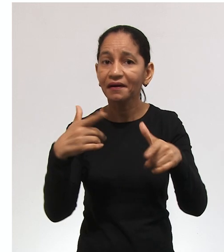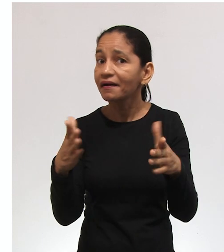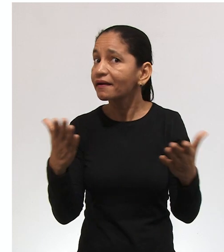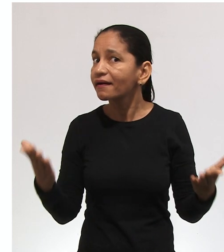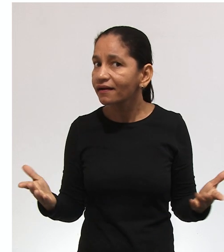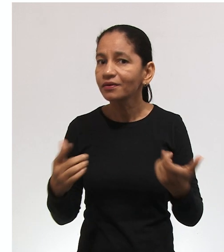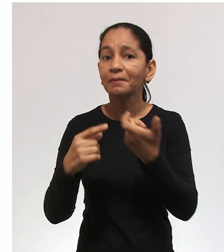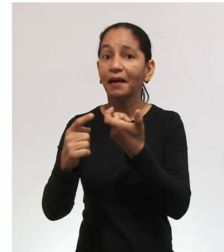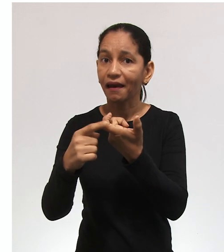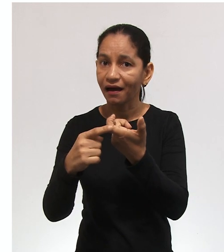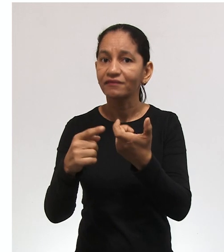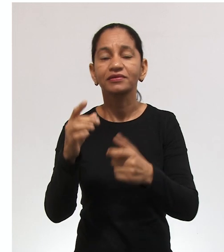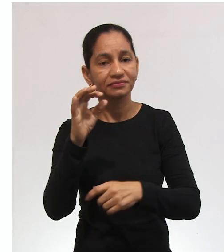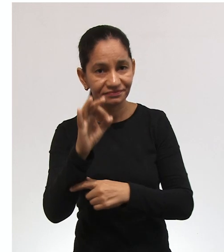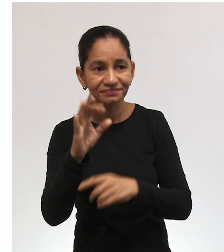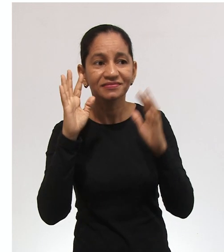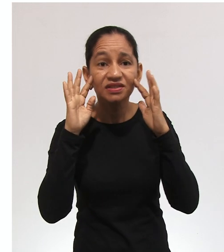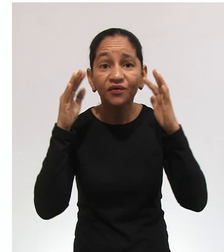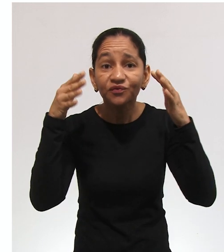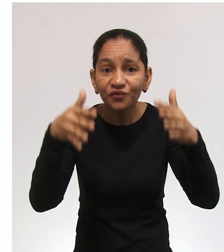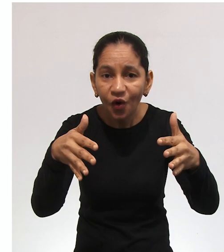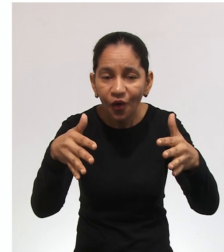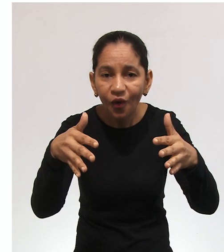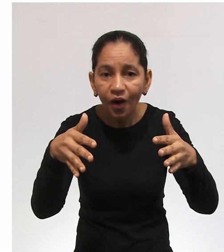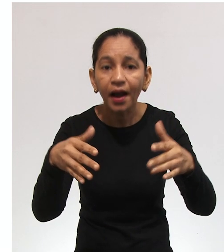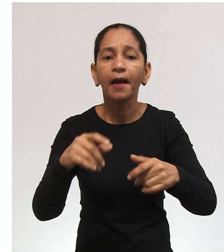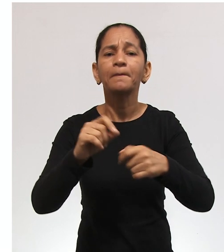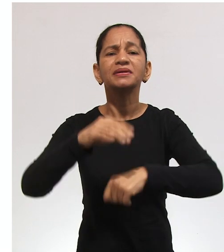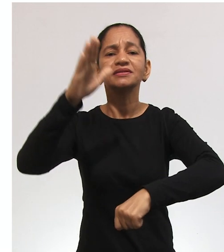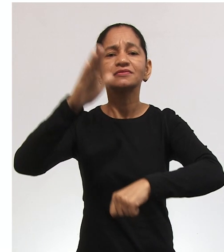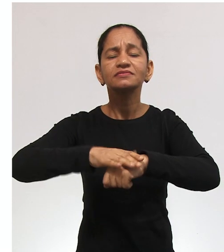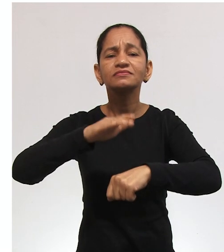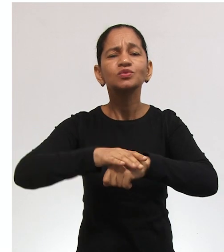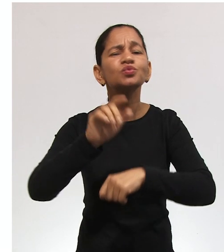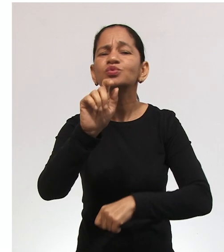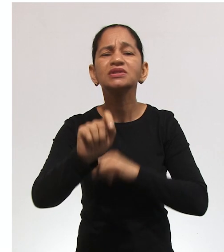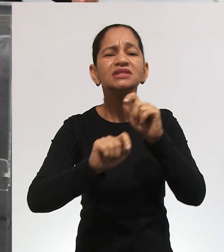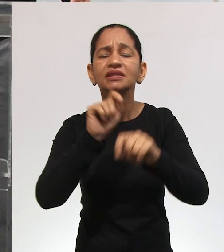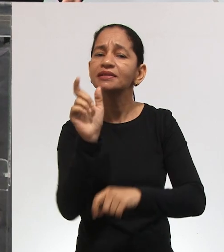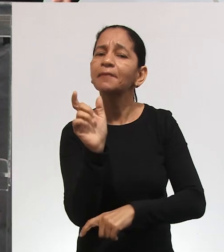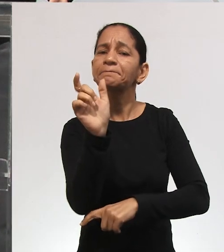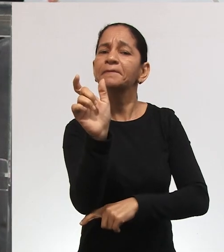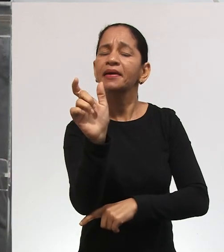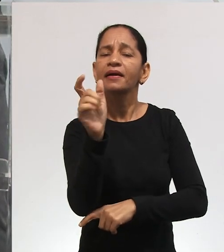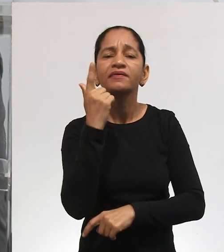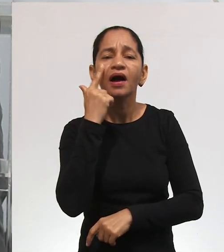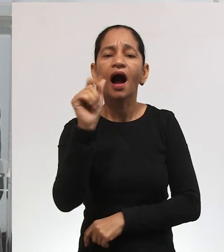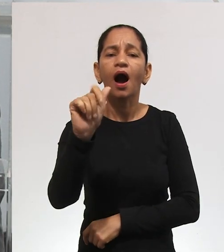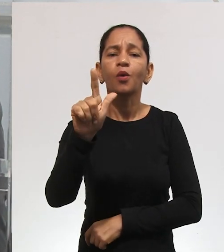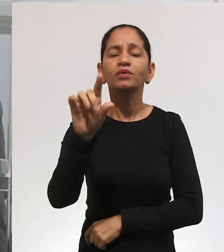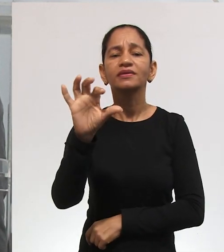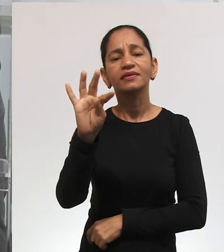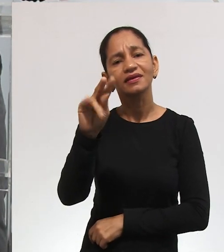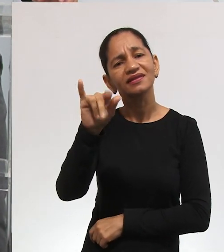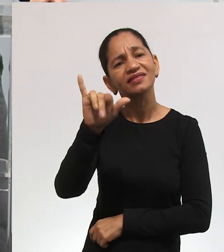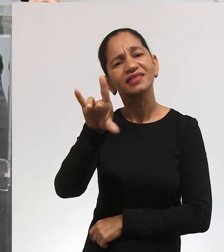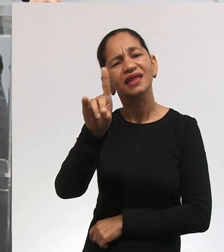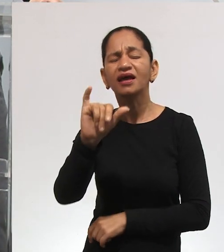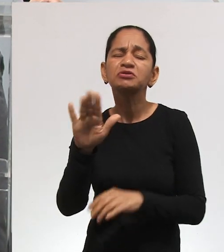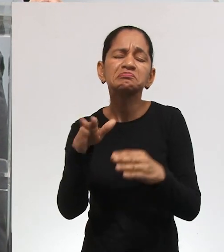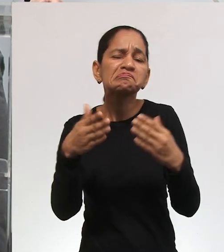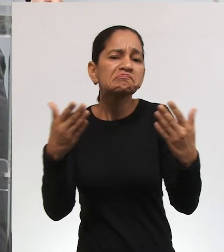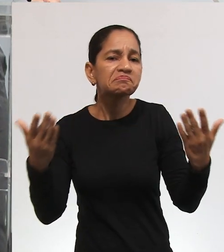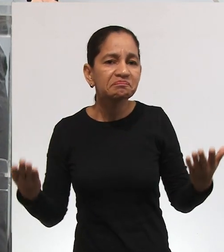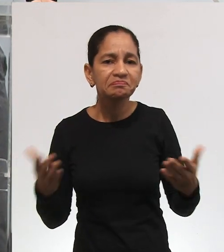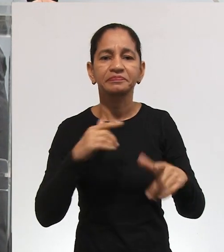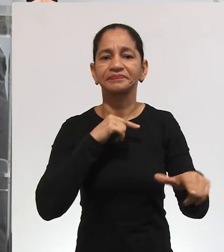produtiva. Além disso, eu preciso de alteridade. O que é essa alteridade, pessoal? Eu preciso que você compreenda